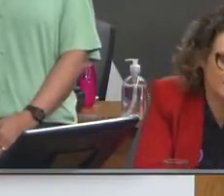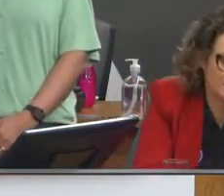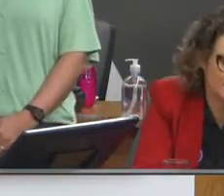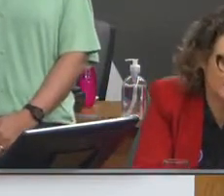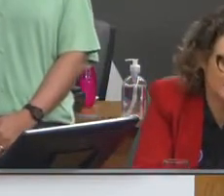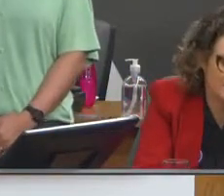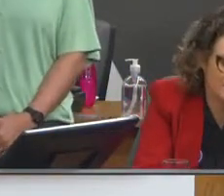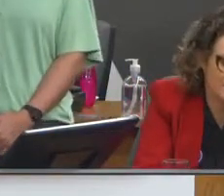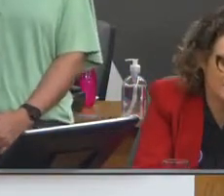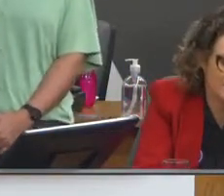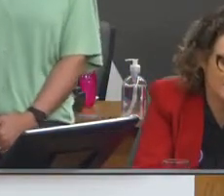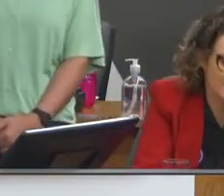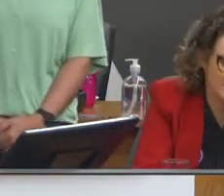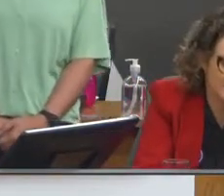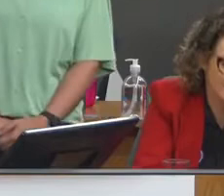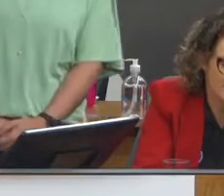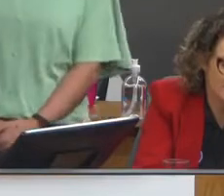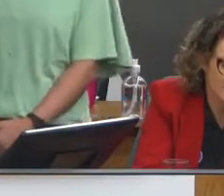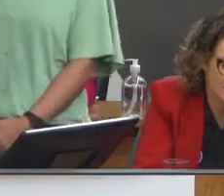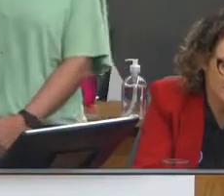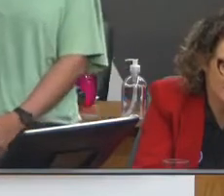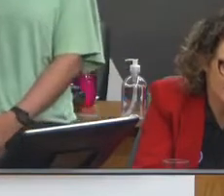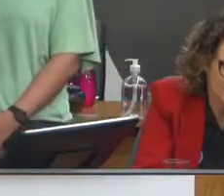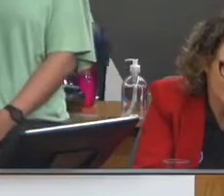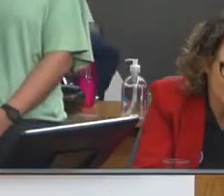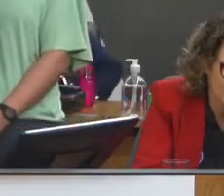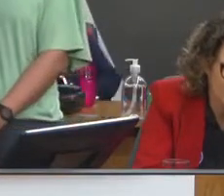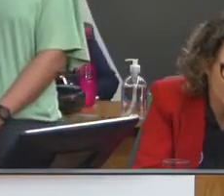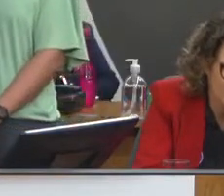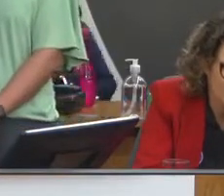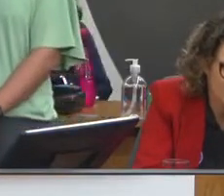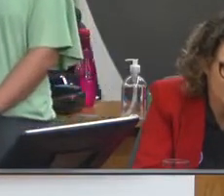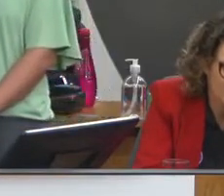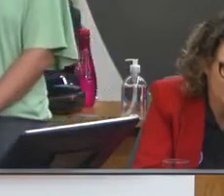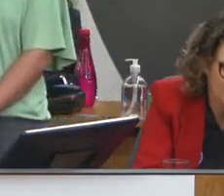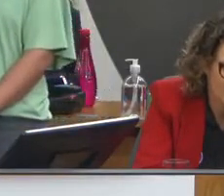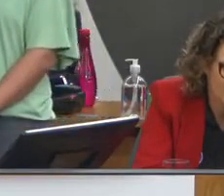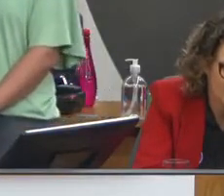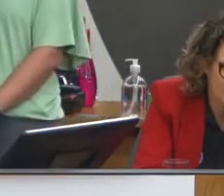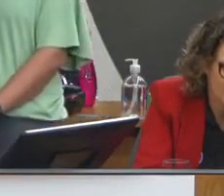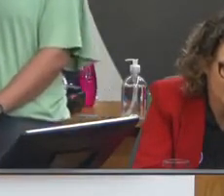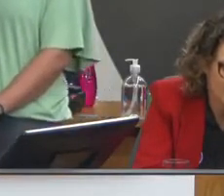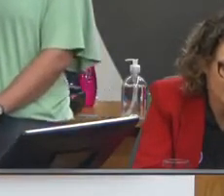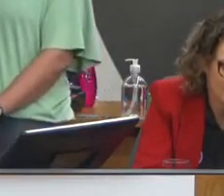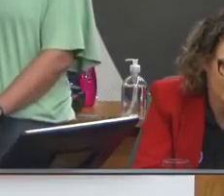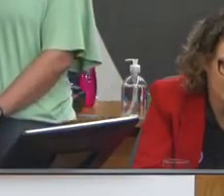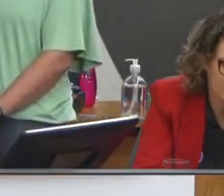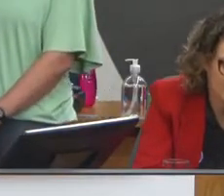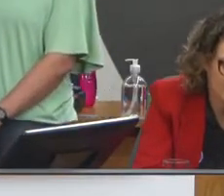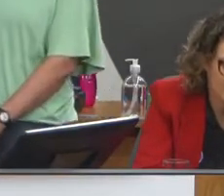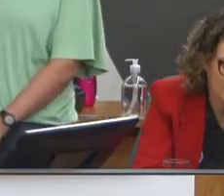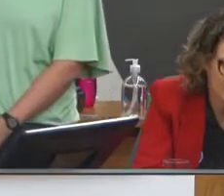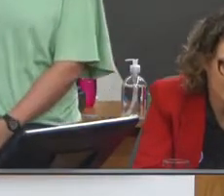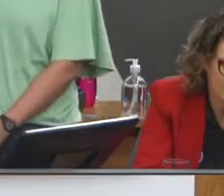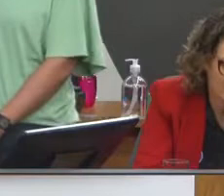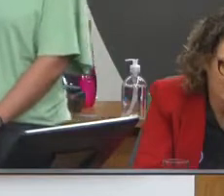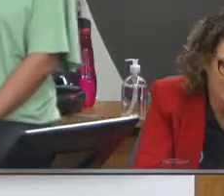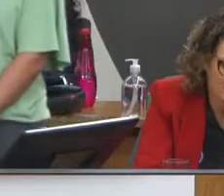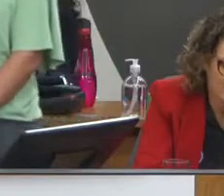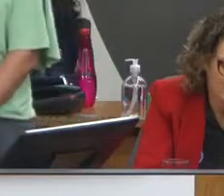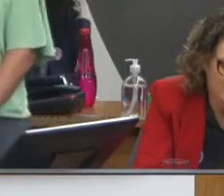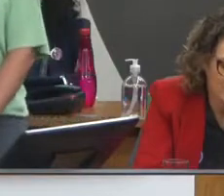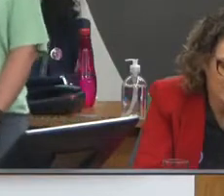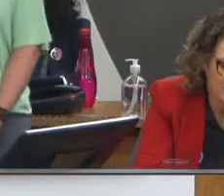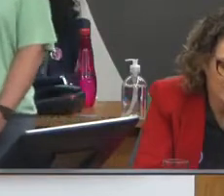não ela pegou e as cartinhas como é que vocês querem que deixa podem